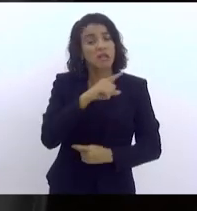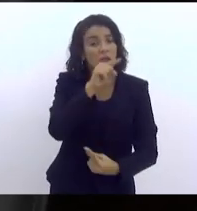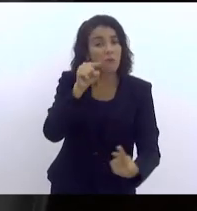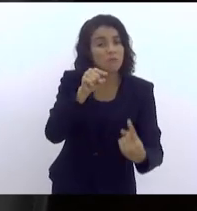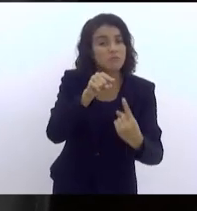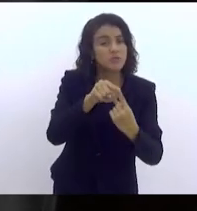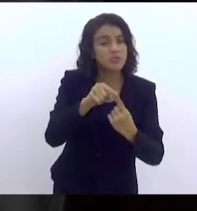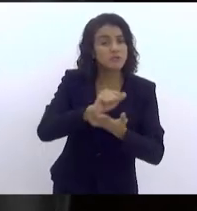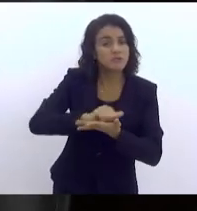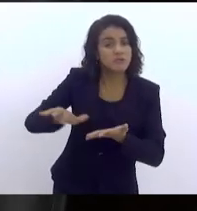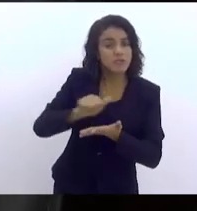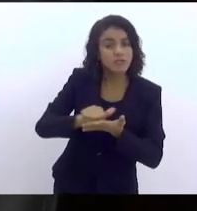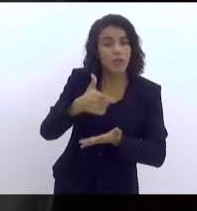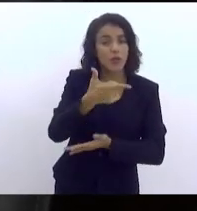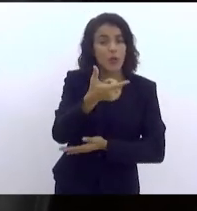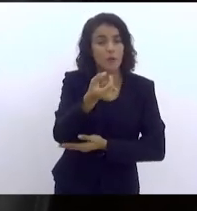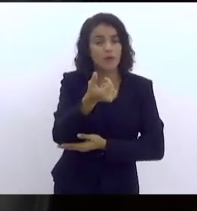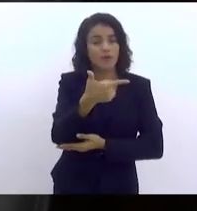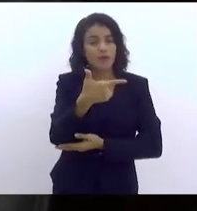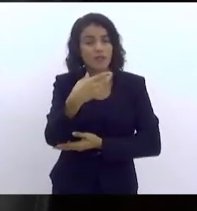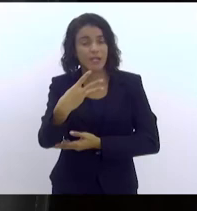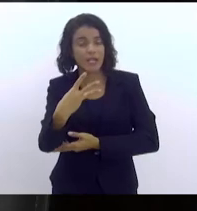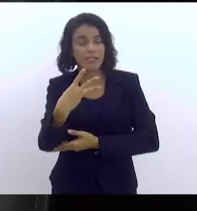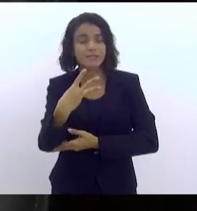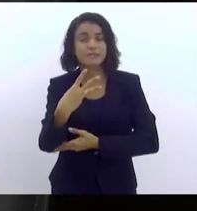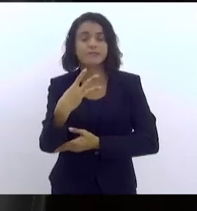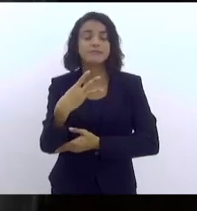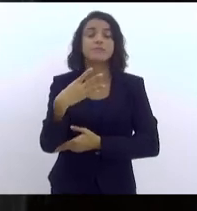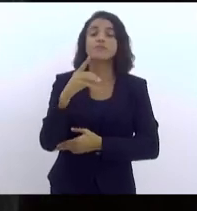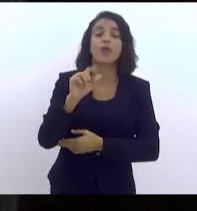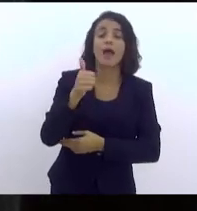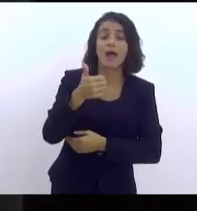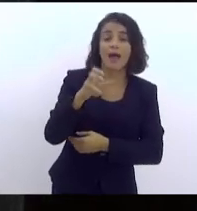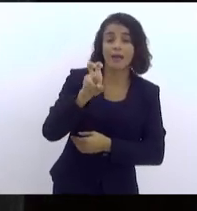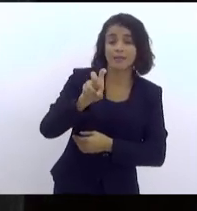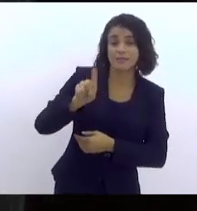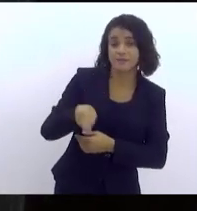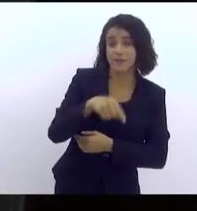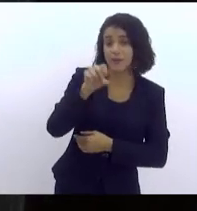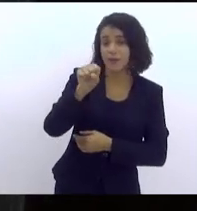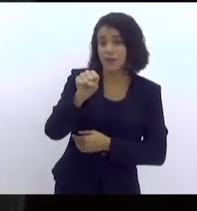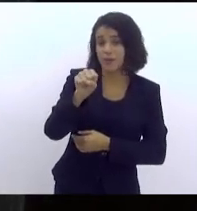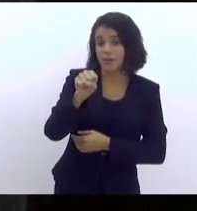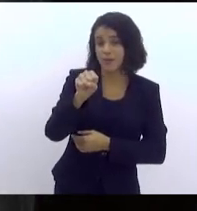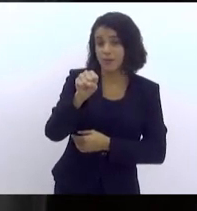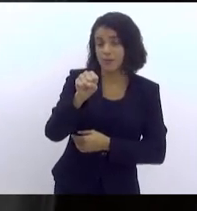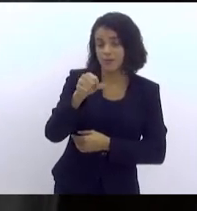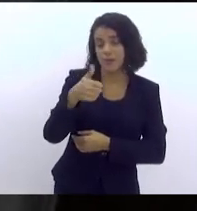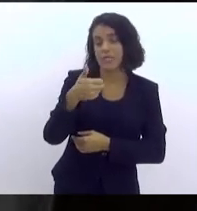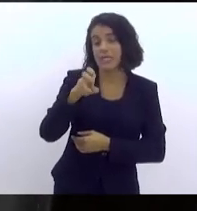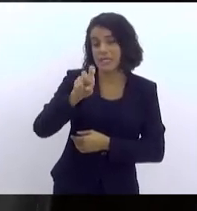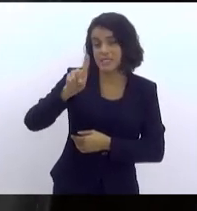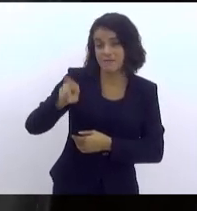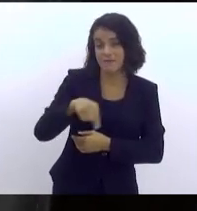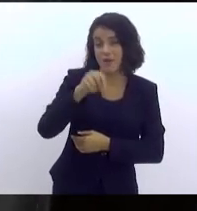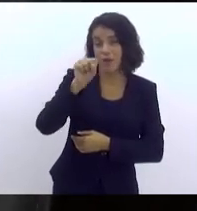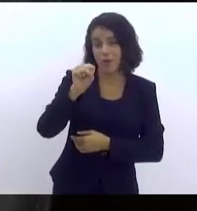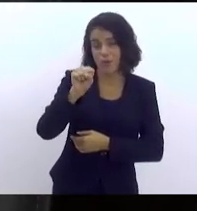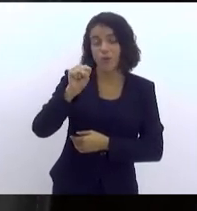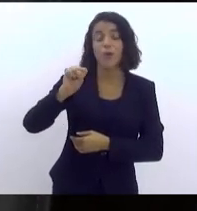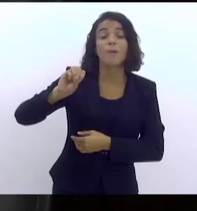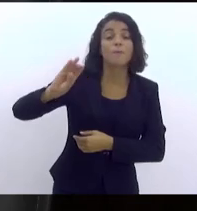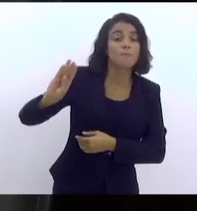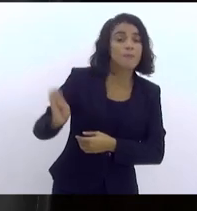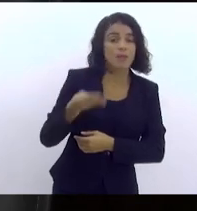gastar em 2023 o equivalente a 15,8 a 15,8 bilhões